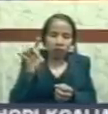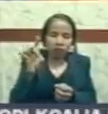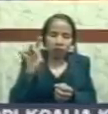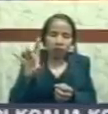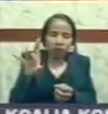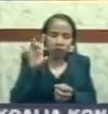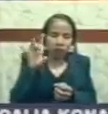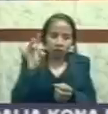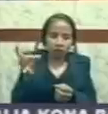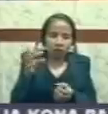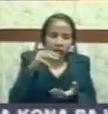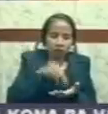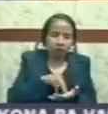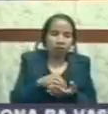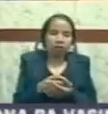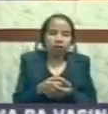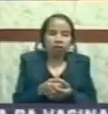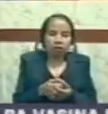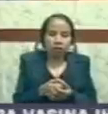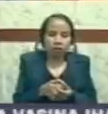80.430.000. Total da receita,